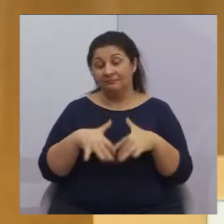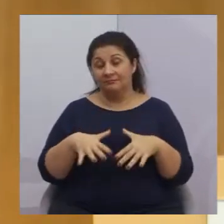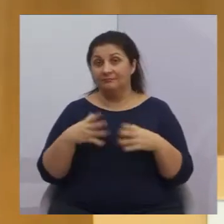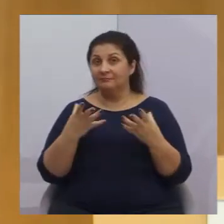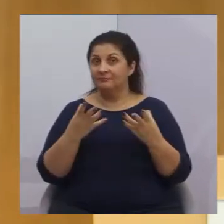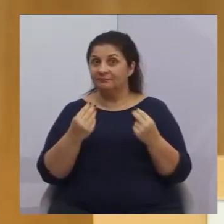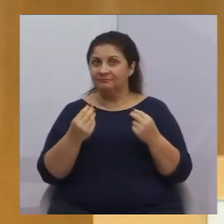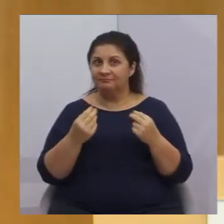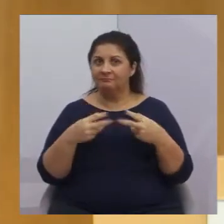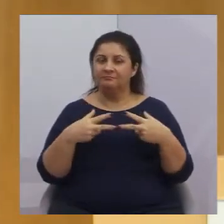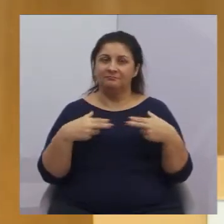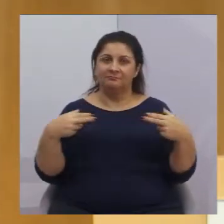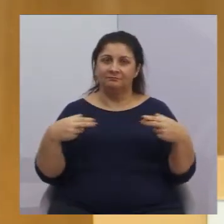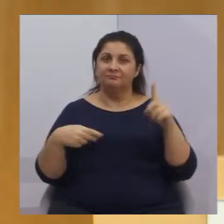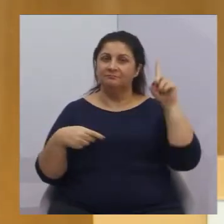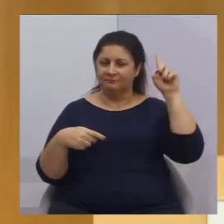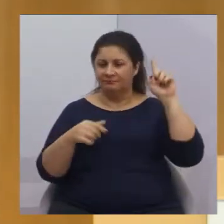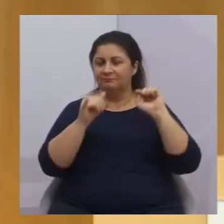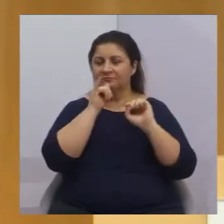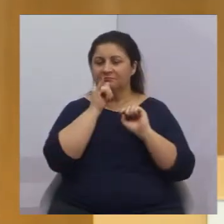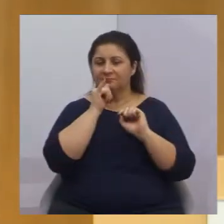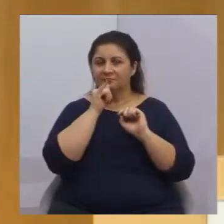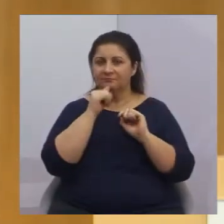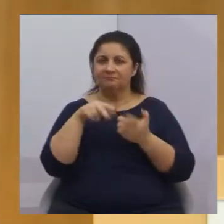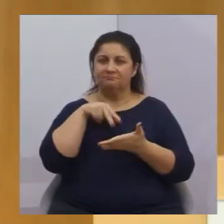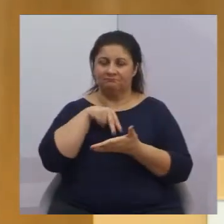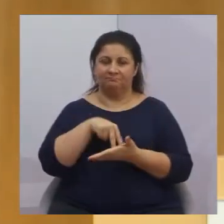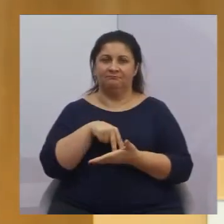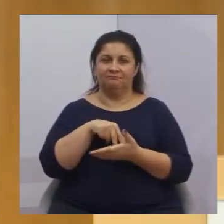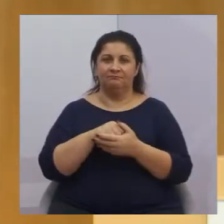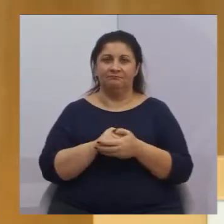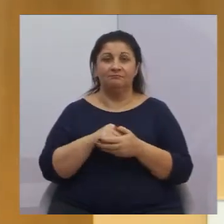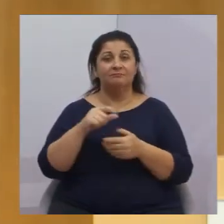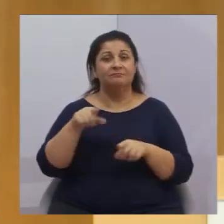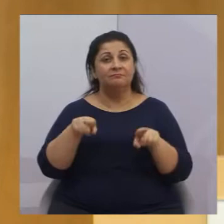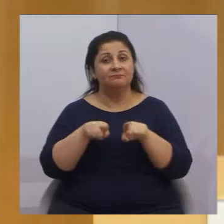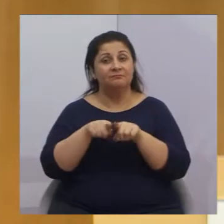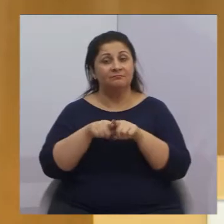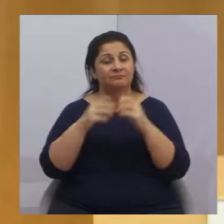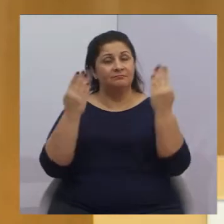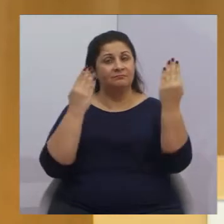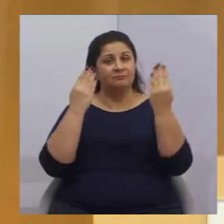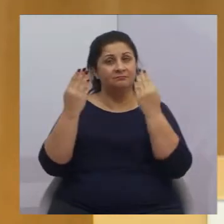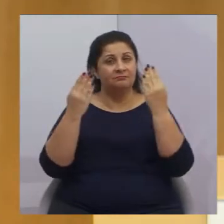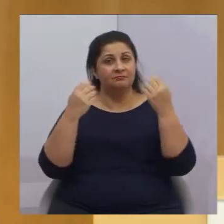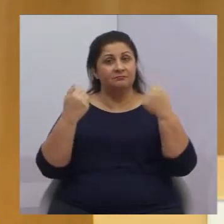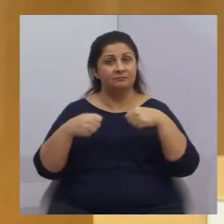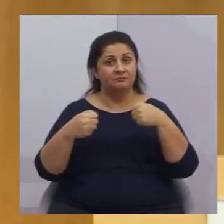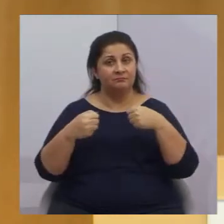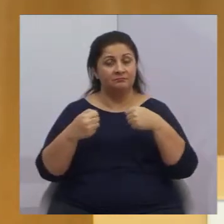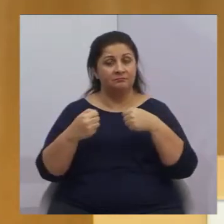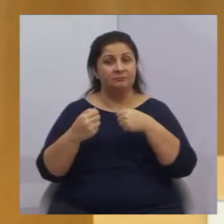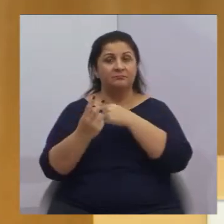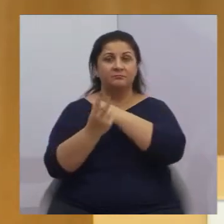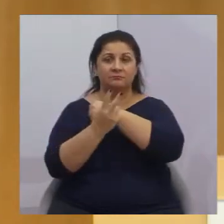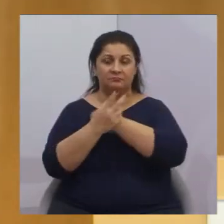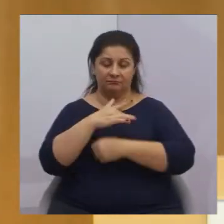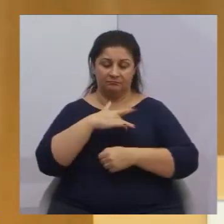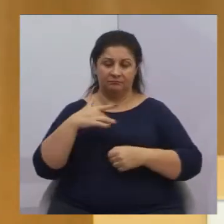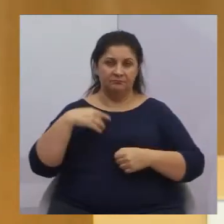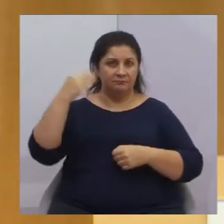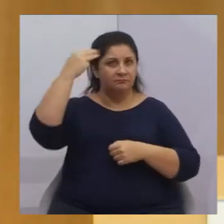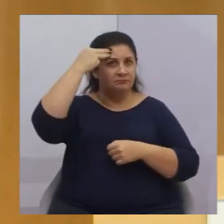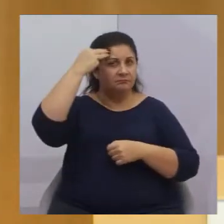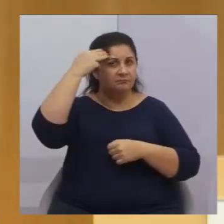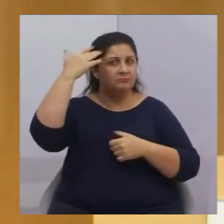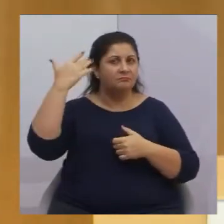papéis que hoje eu, por exemplo, assumo. E eu, como psicóloga, também tenho o dever de cuidar da minha saúde mental, né?